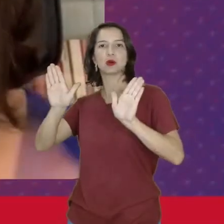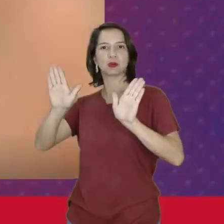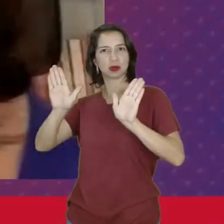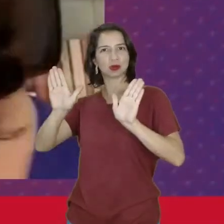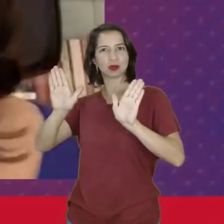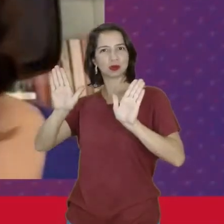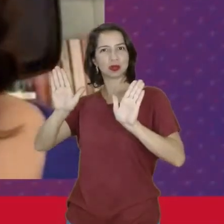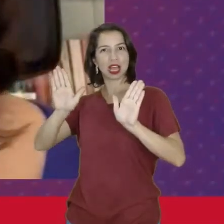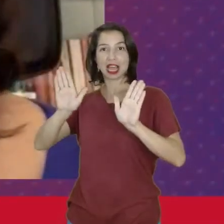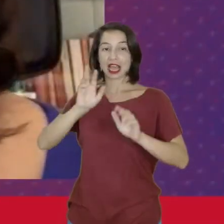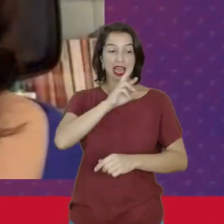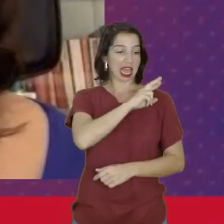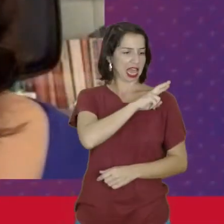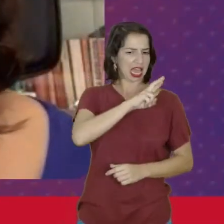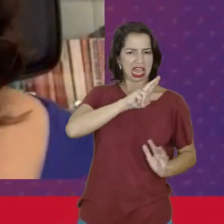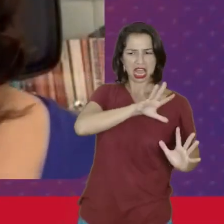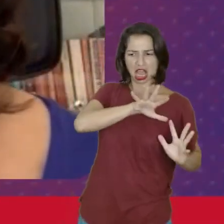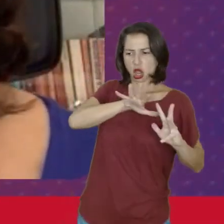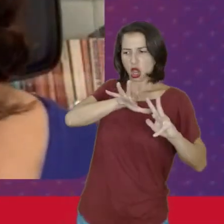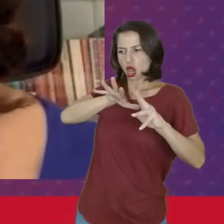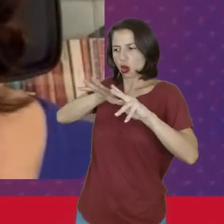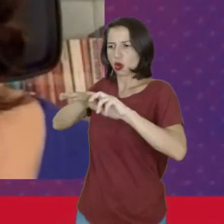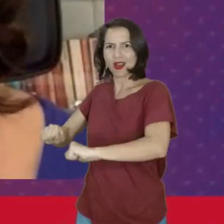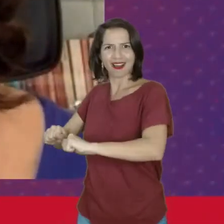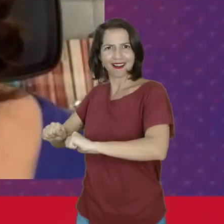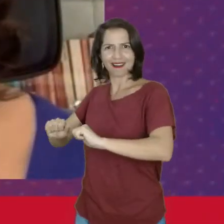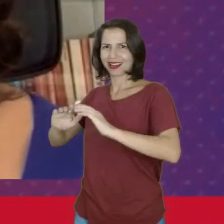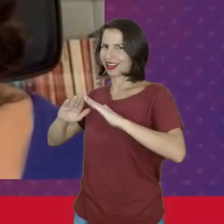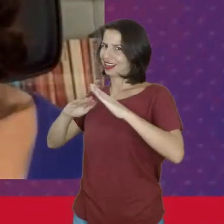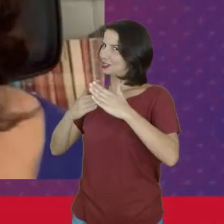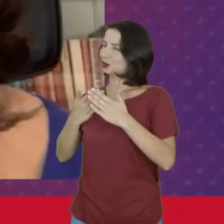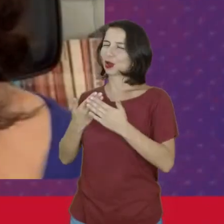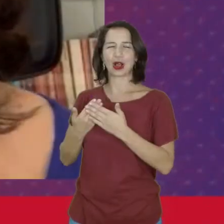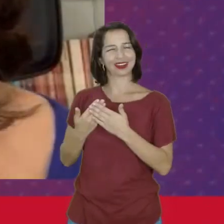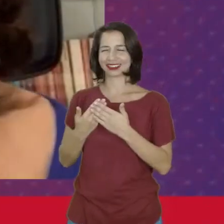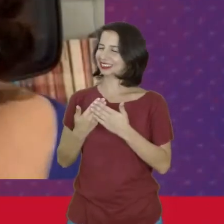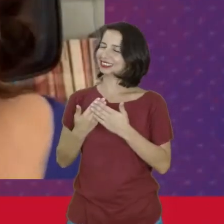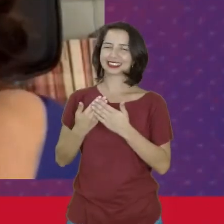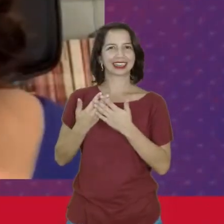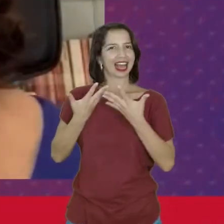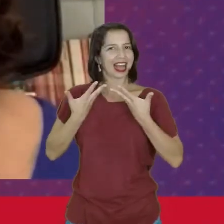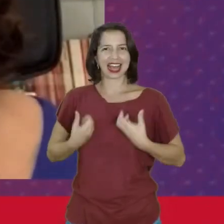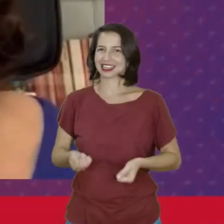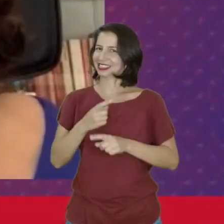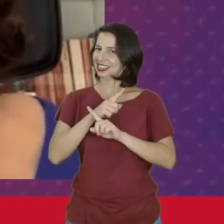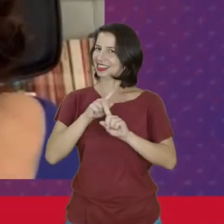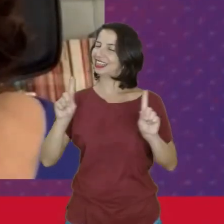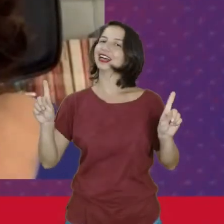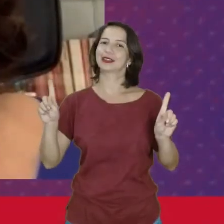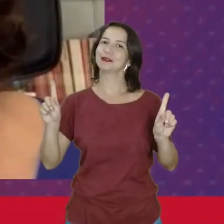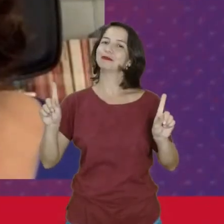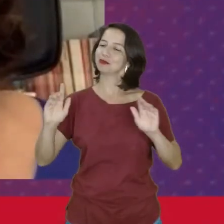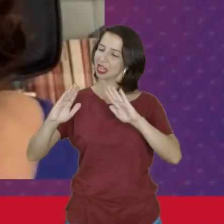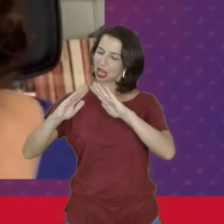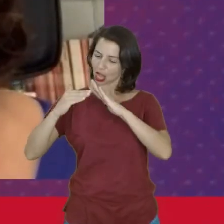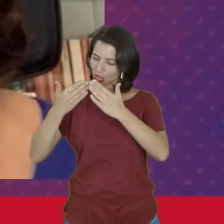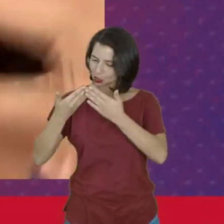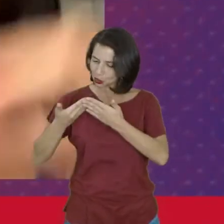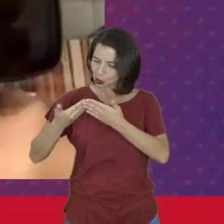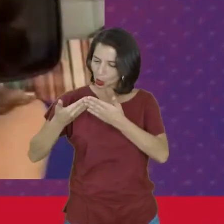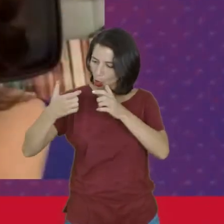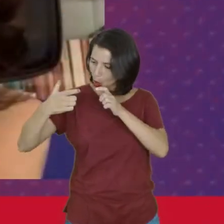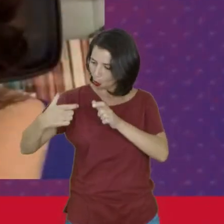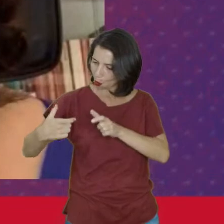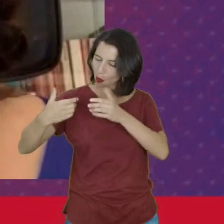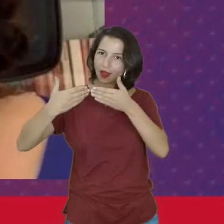de qualquer natureza. A escola é um lugar público que deve tratar daquilo que a